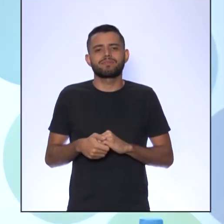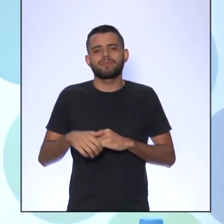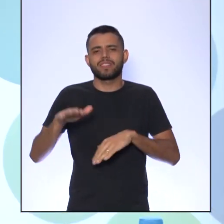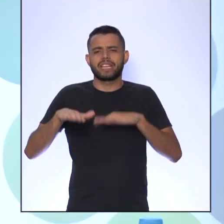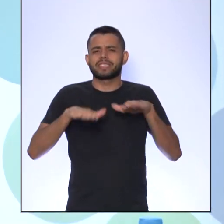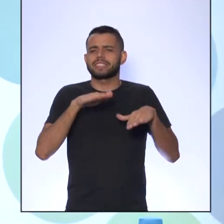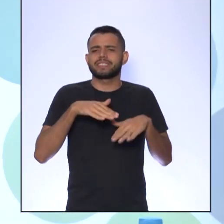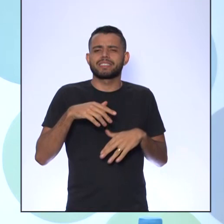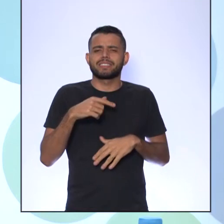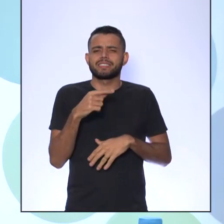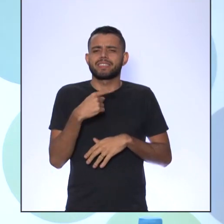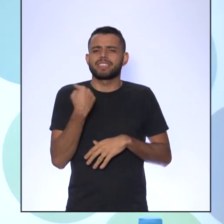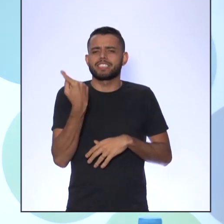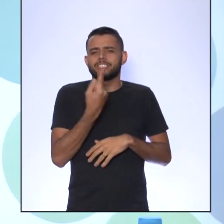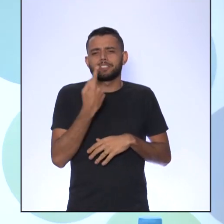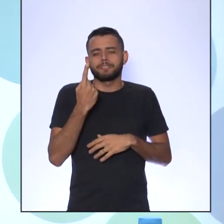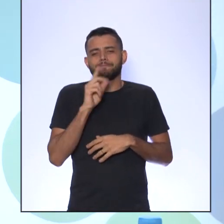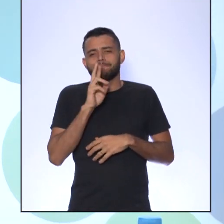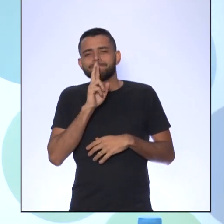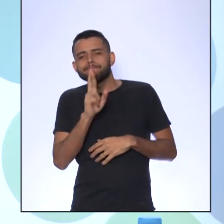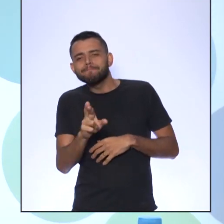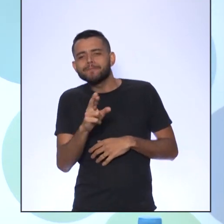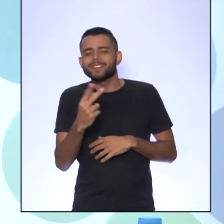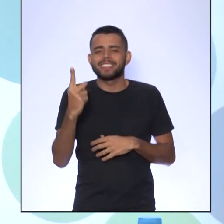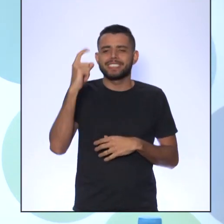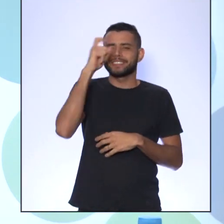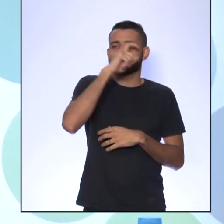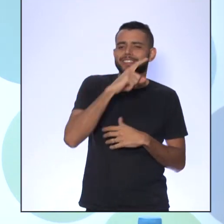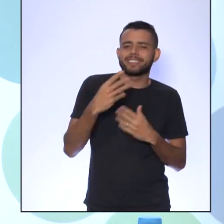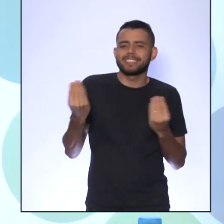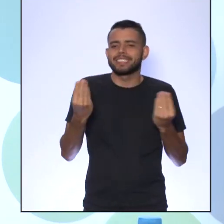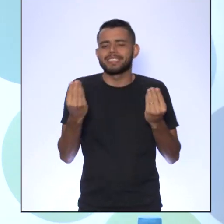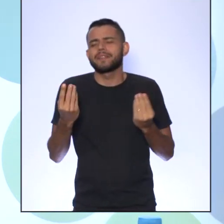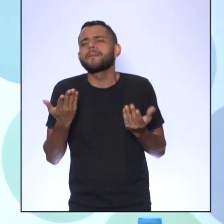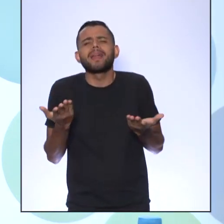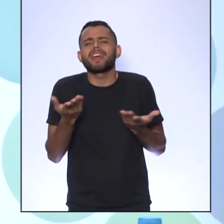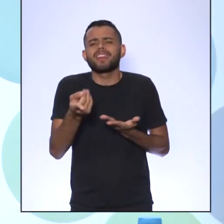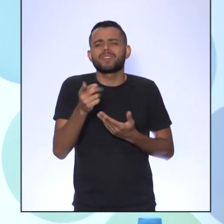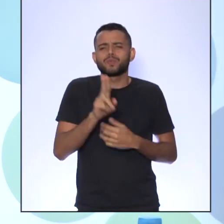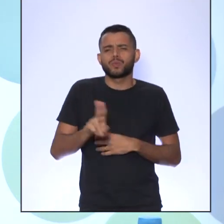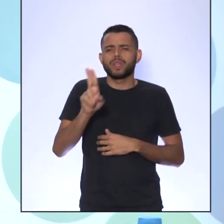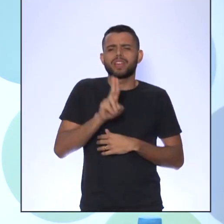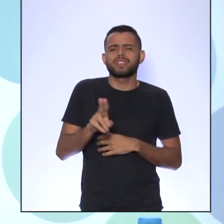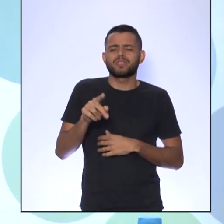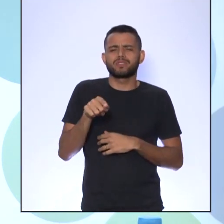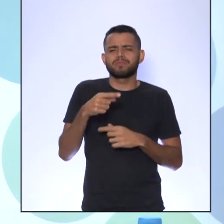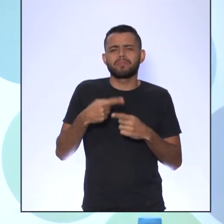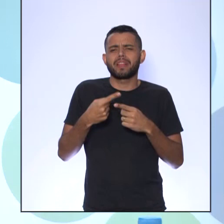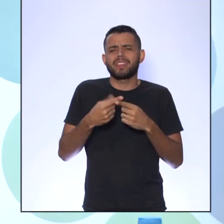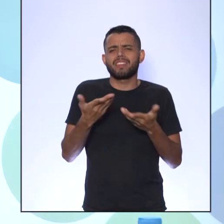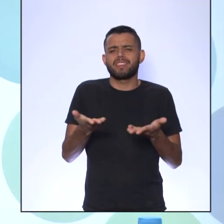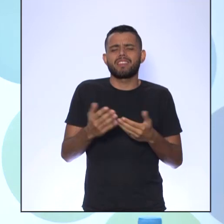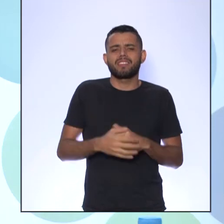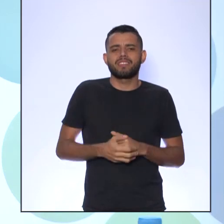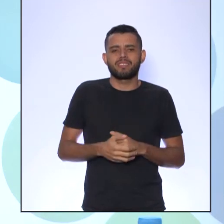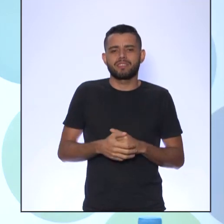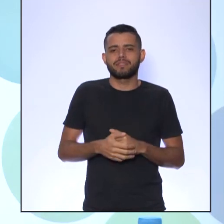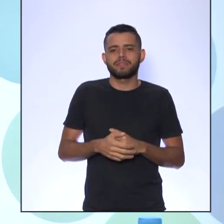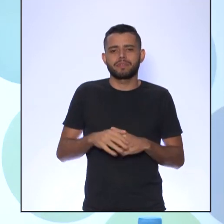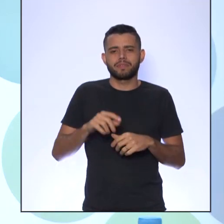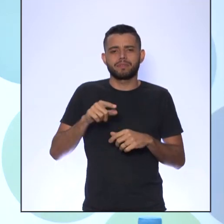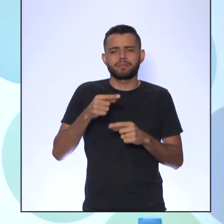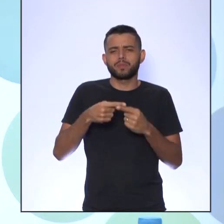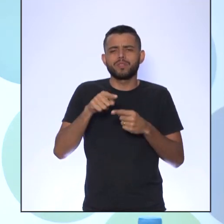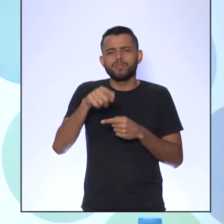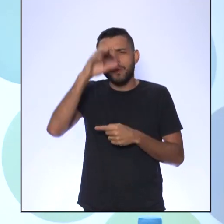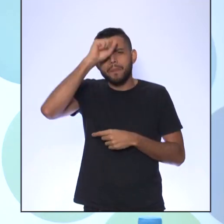né, com dificuldade em responder algumas questões envolvendo para que serve isso, onde que eu vou usar isso, né, qual a finalidade de eu estar